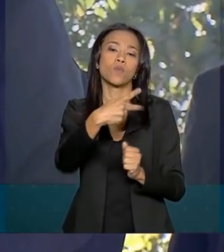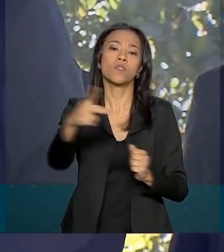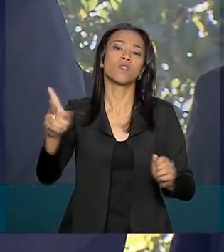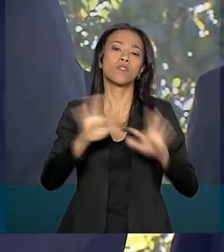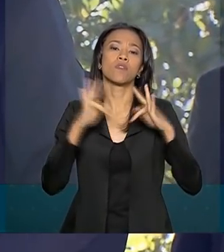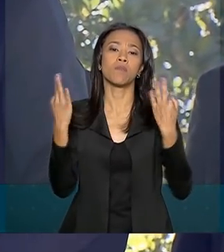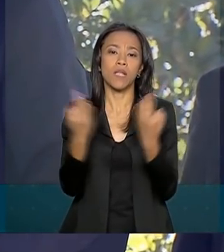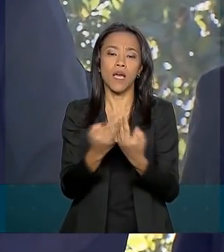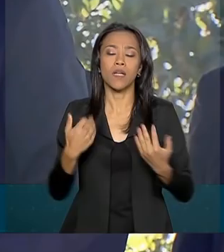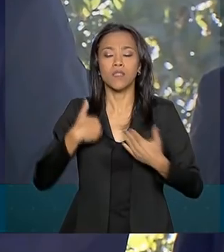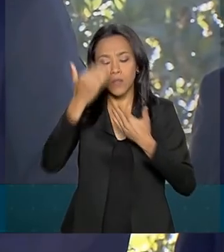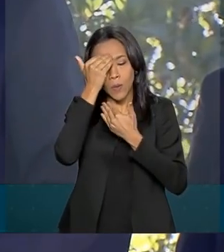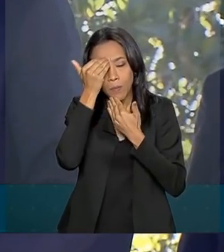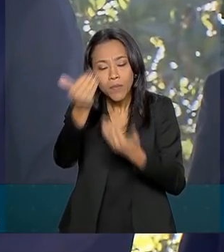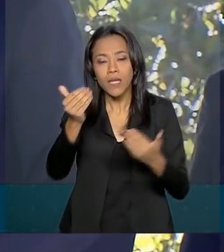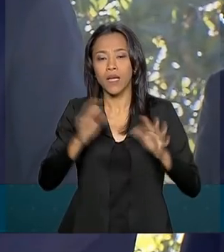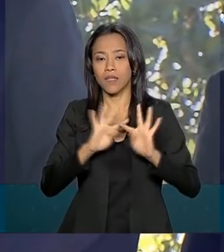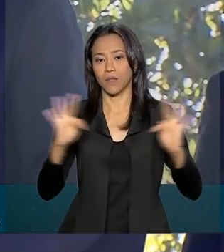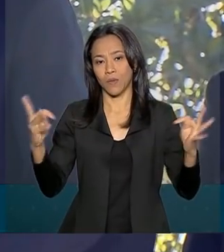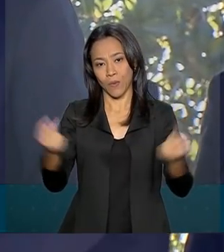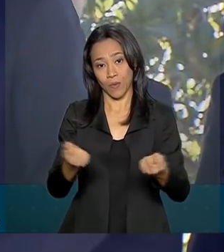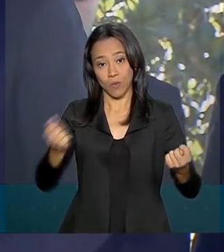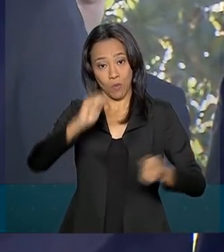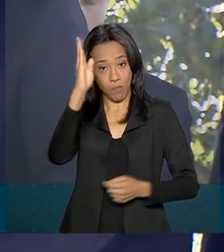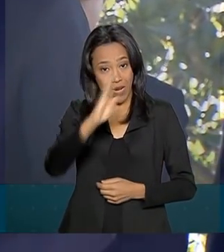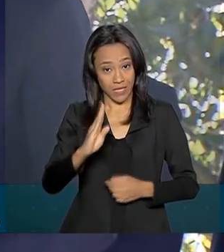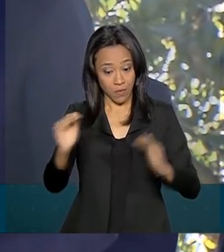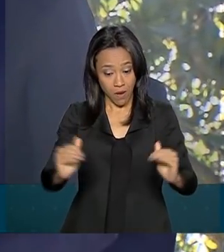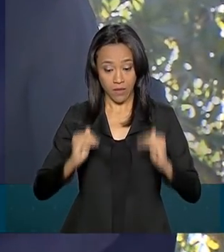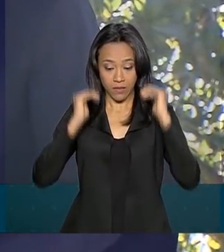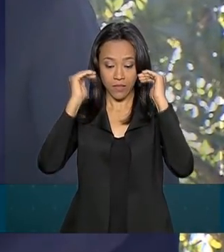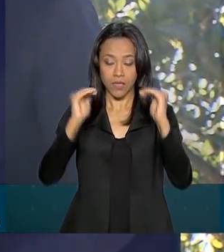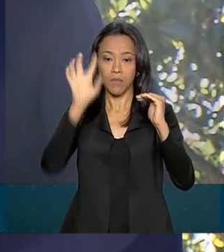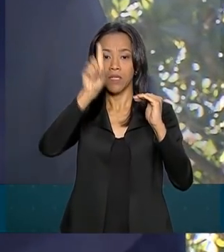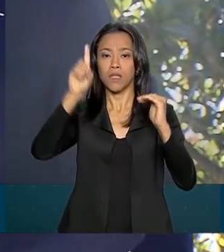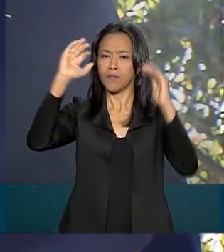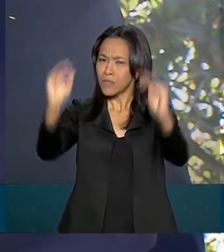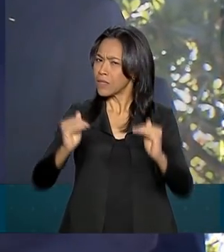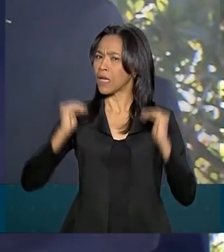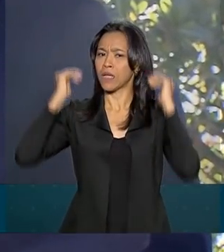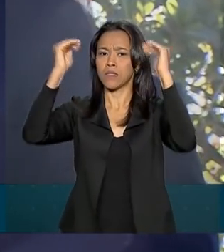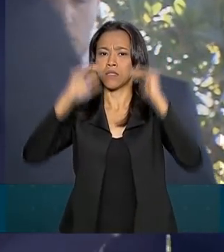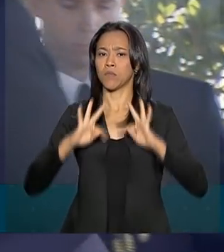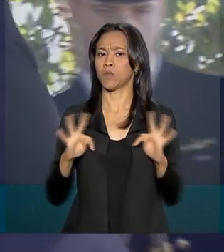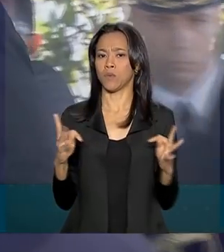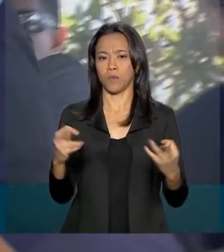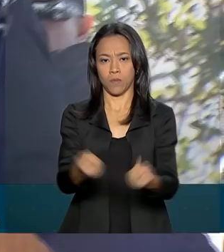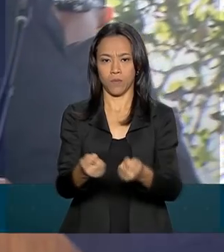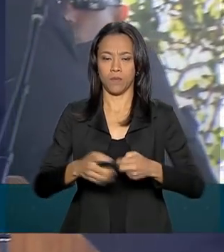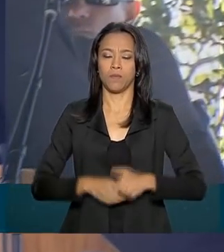Meu muito obrigado a todos, e Brasil acima de tudo, e Deus acima de todos.